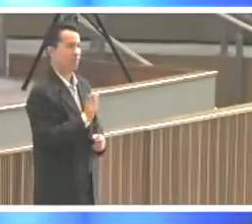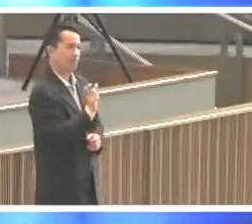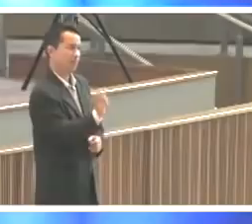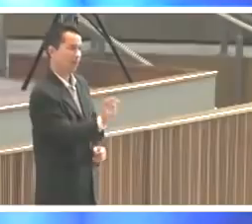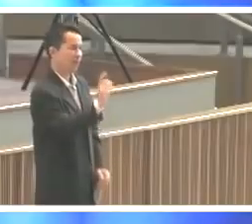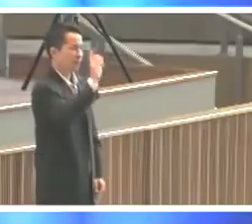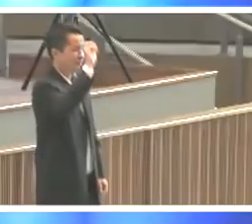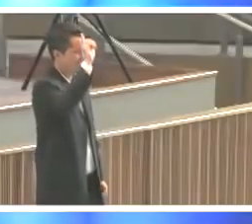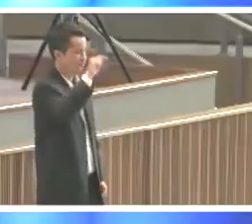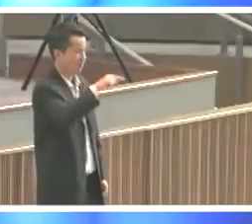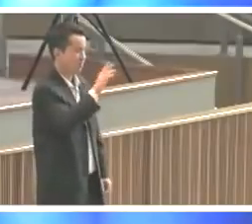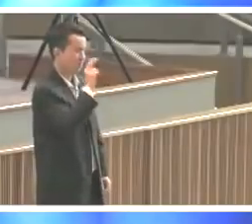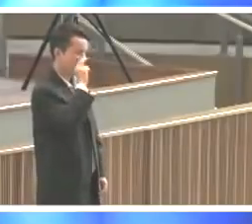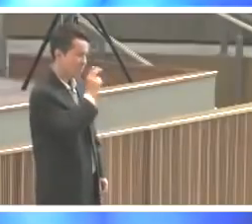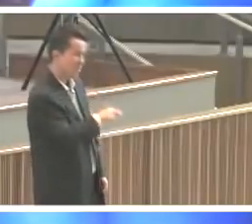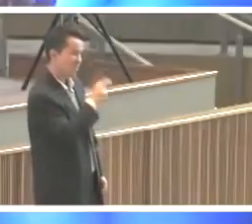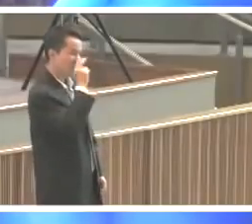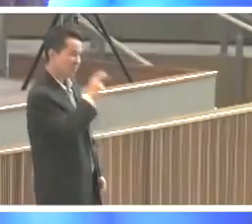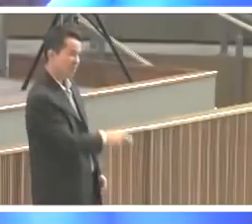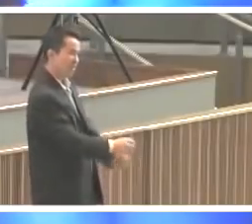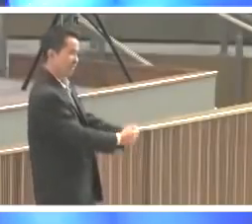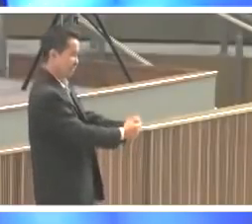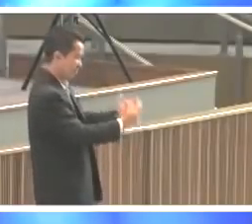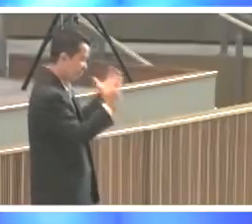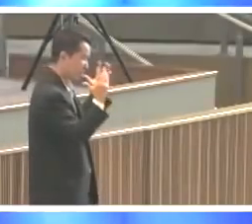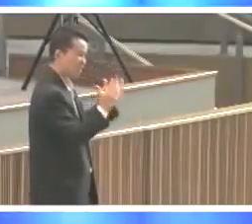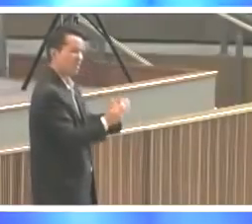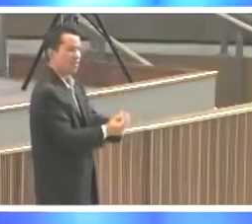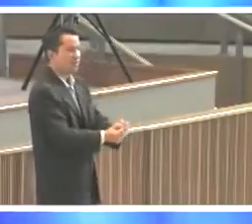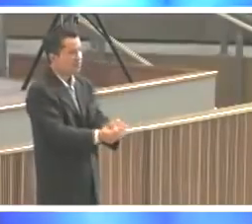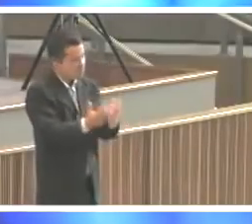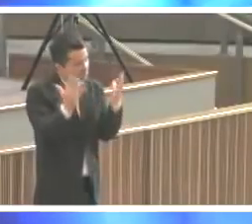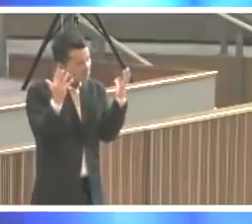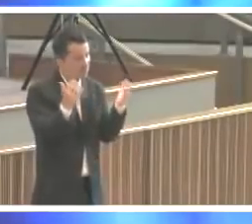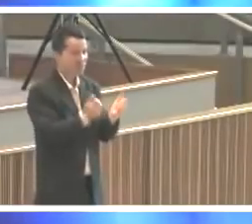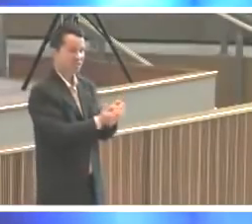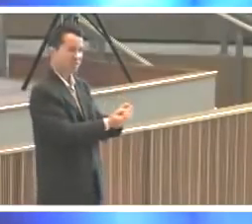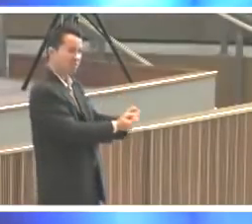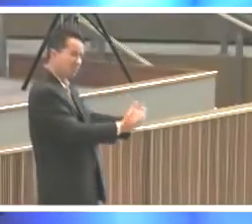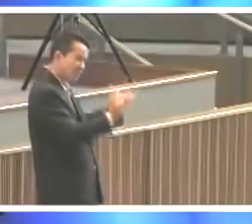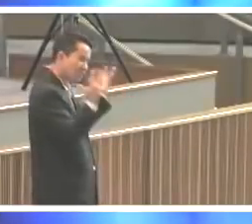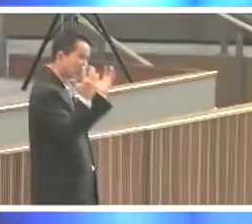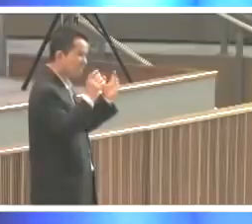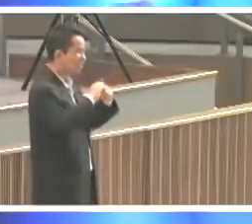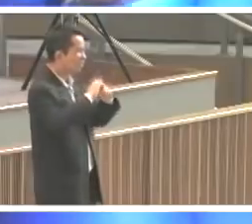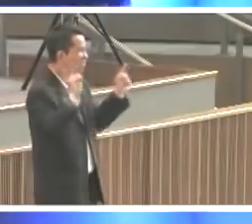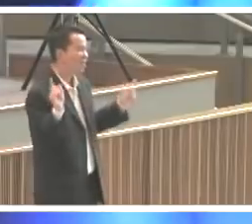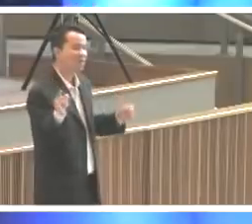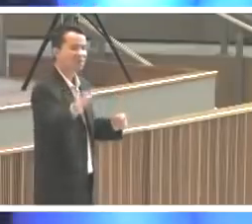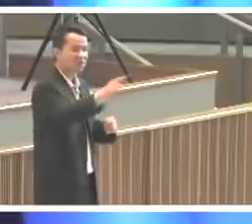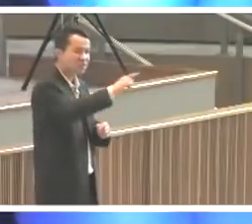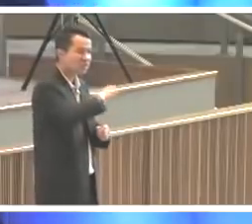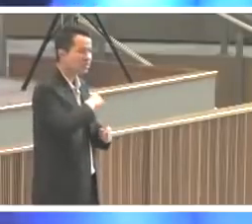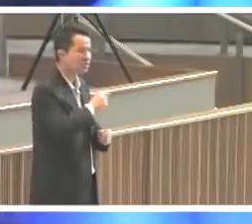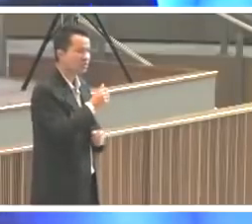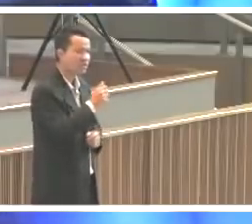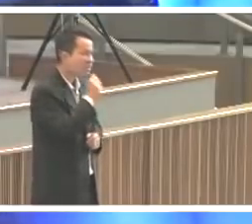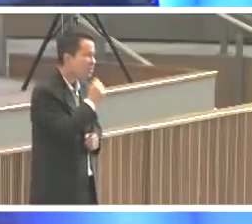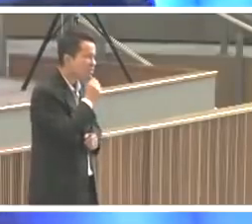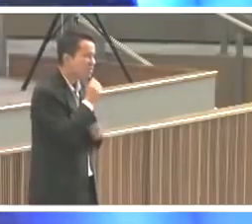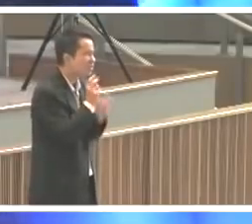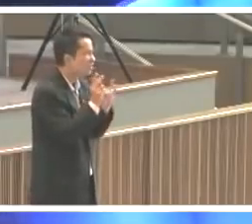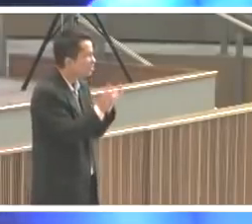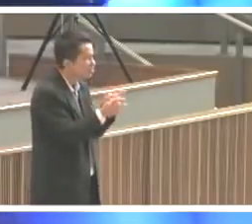ver até os milagres, mas não conseguem entender qual é o plano de Deus para a minha vida. Eu queria pedir que o Espírito Santo entrasse no